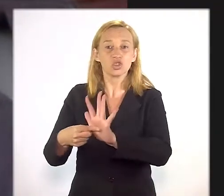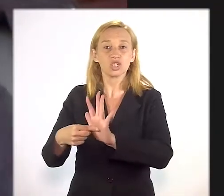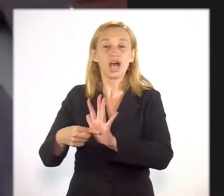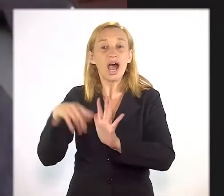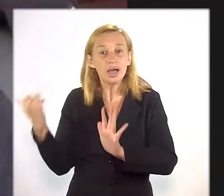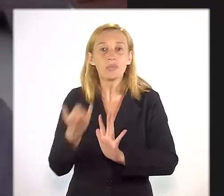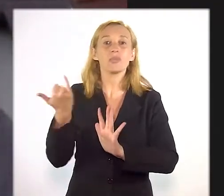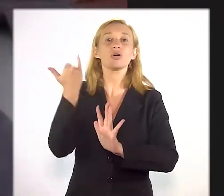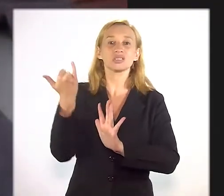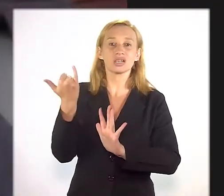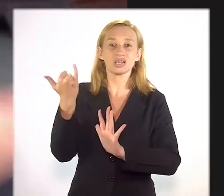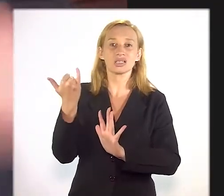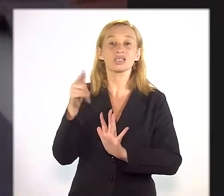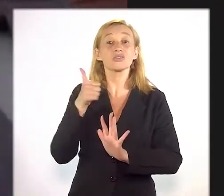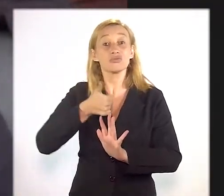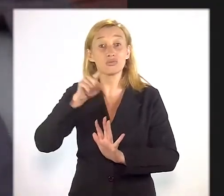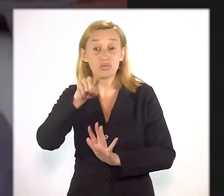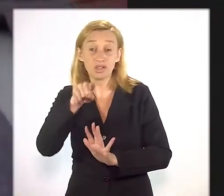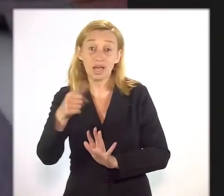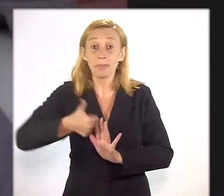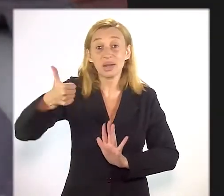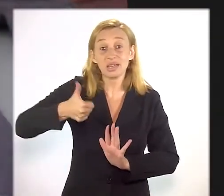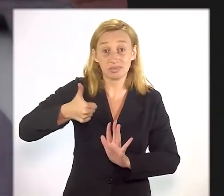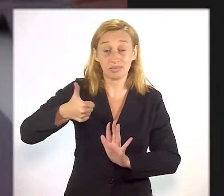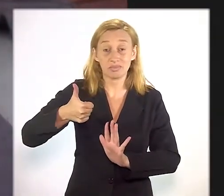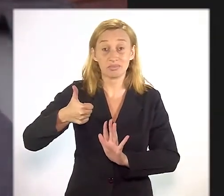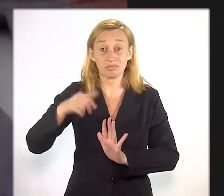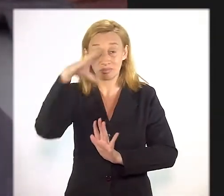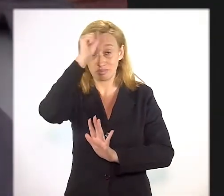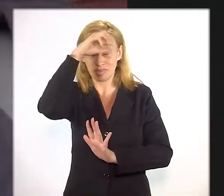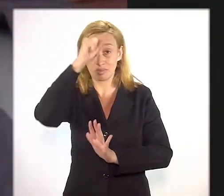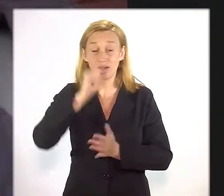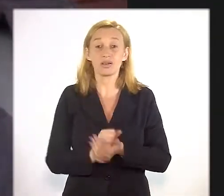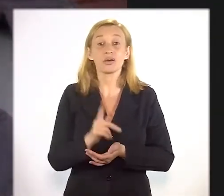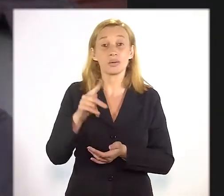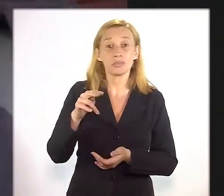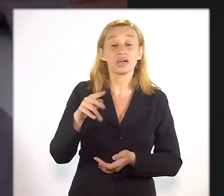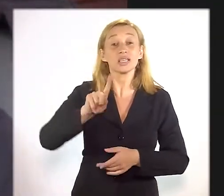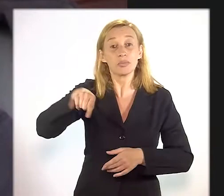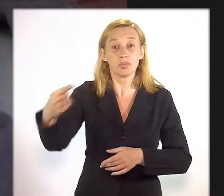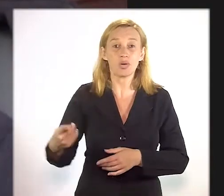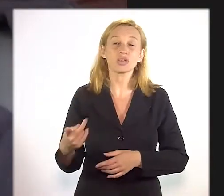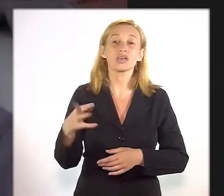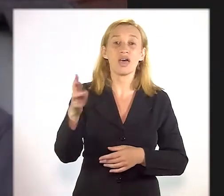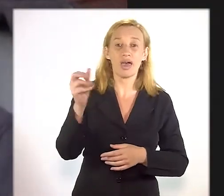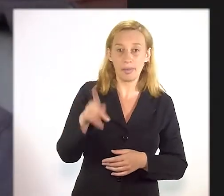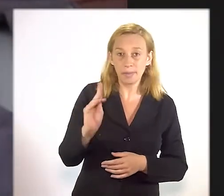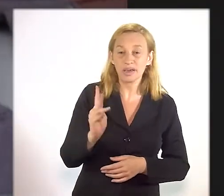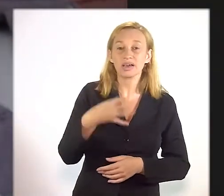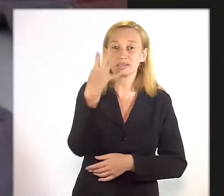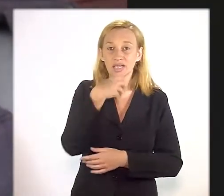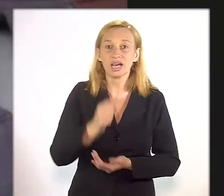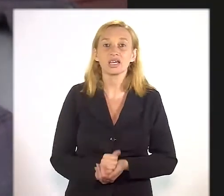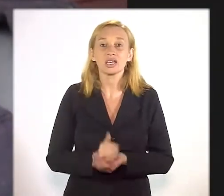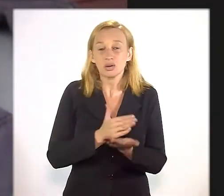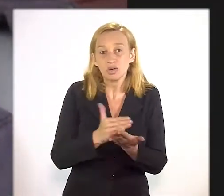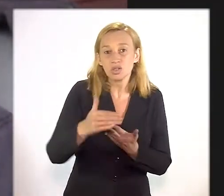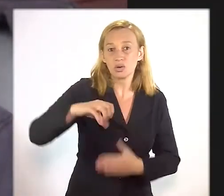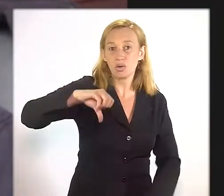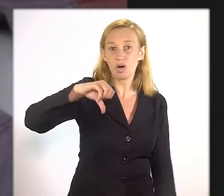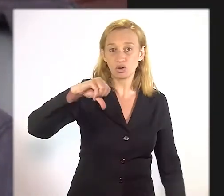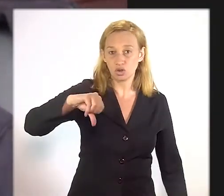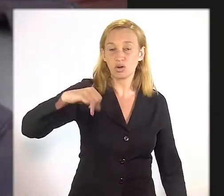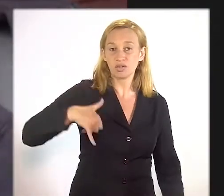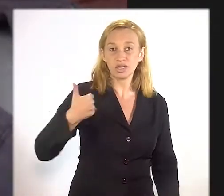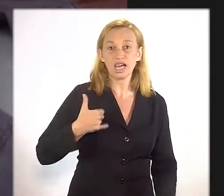para a comunidade. Aqui estamos no contexto da comunidade, através da realização pessoal de rapper. Essa menina começou tudo aos 9 anos. Aos